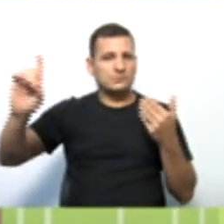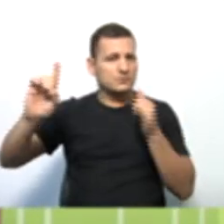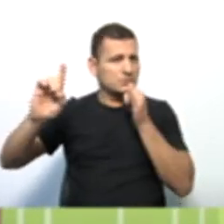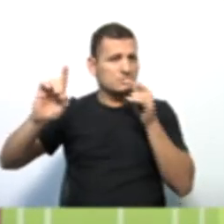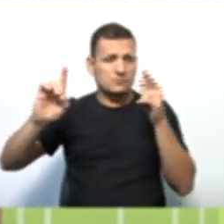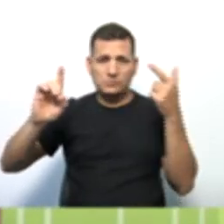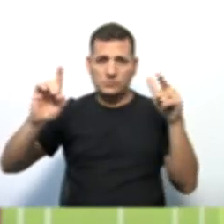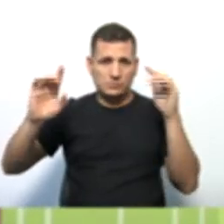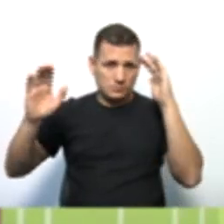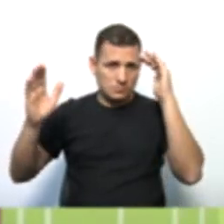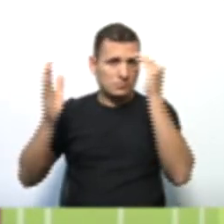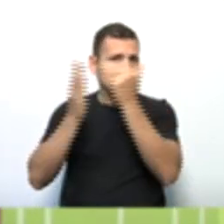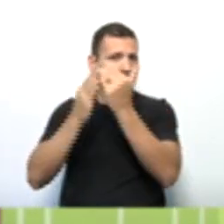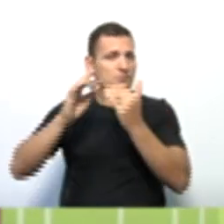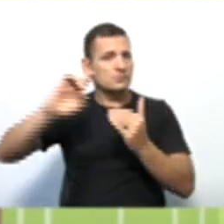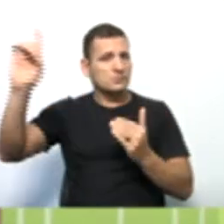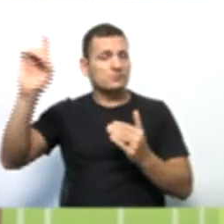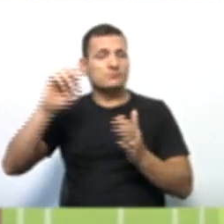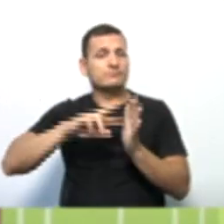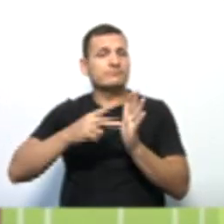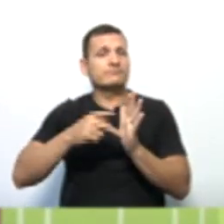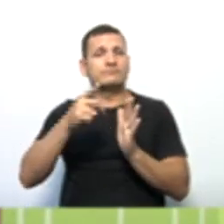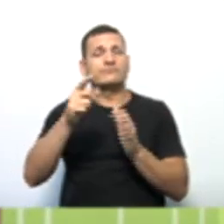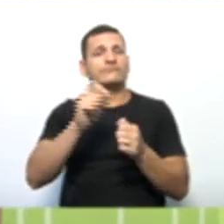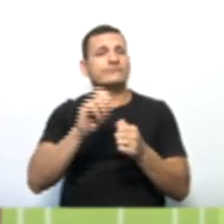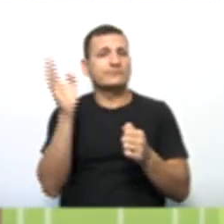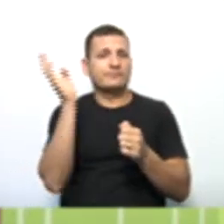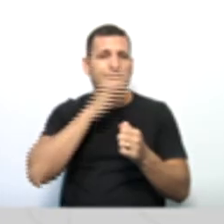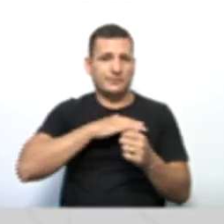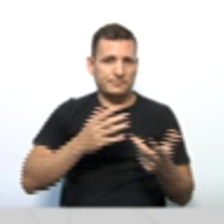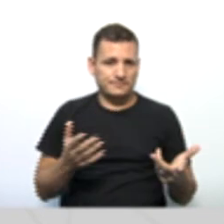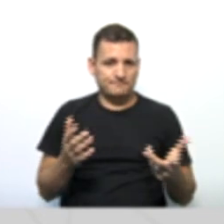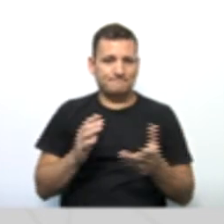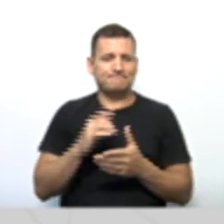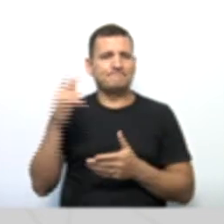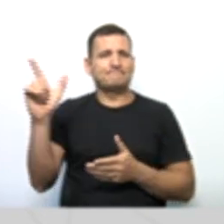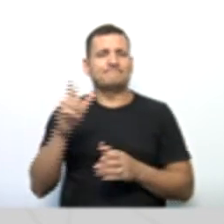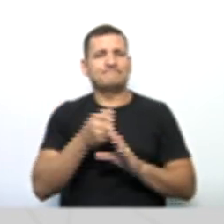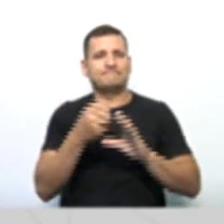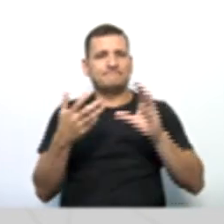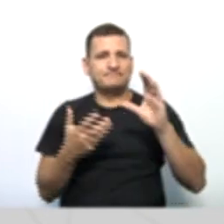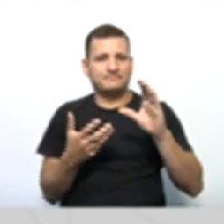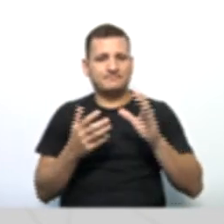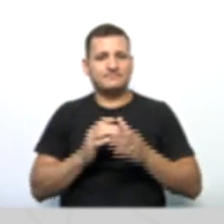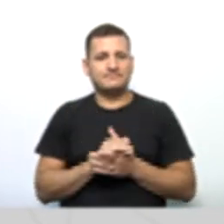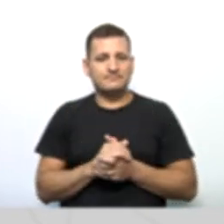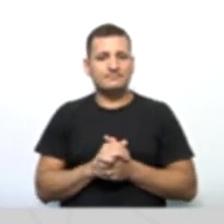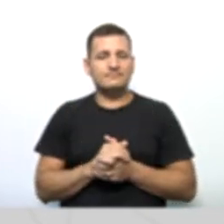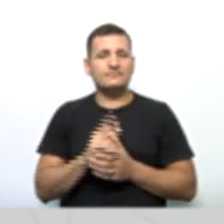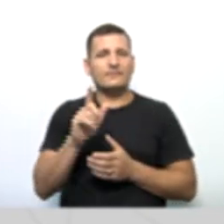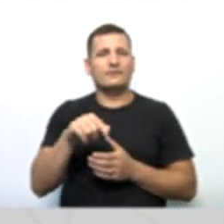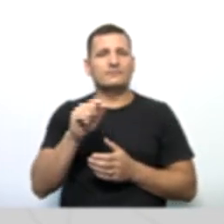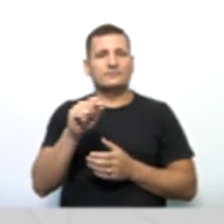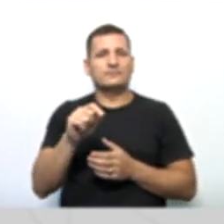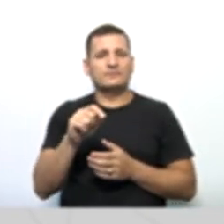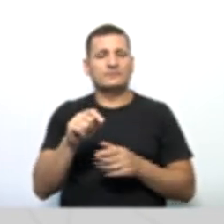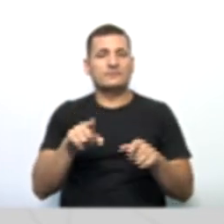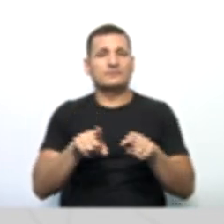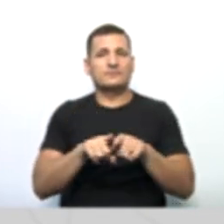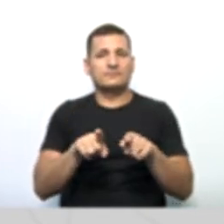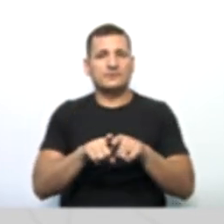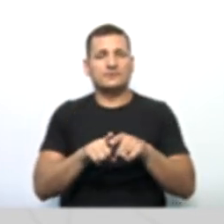a vontade de Deus, você está fazendo o que é mal. Outra característica é a centralização do poder